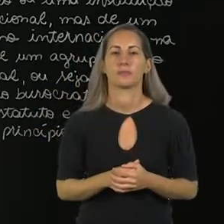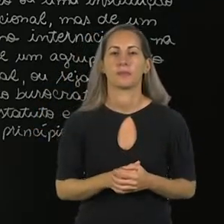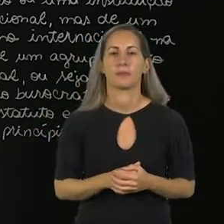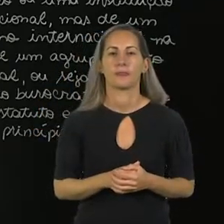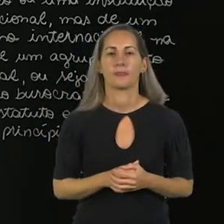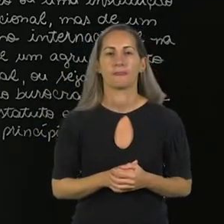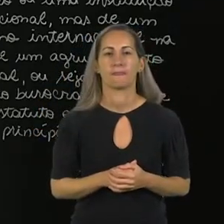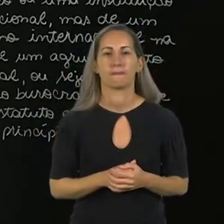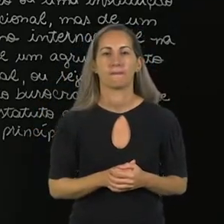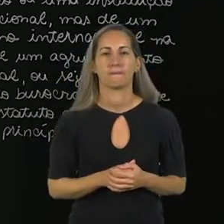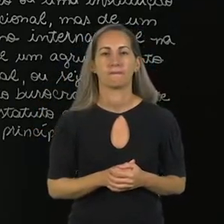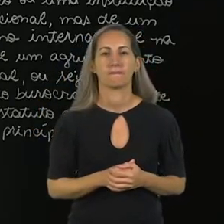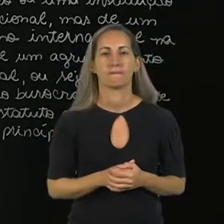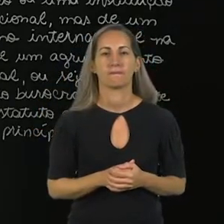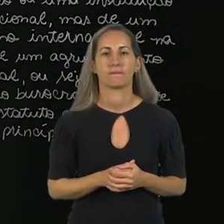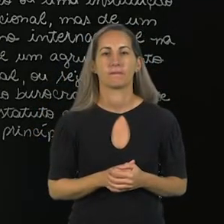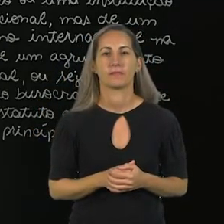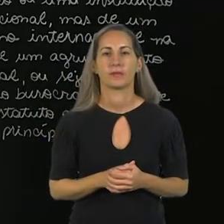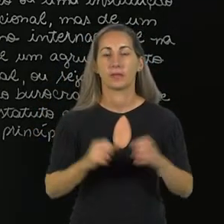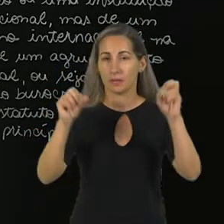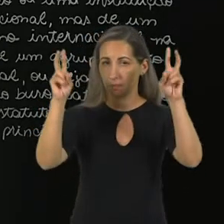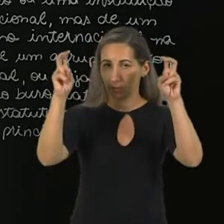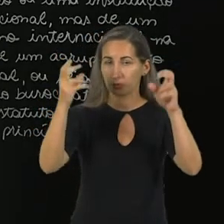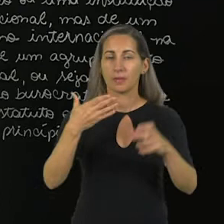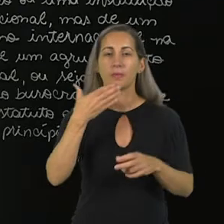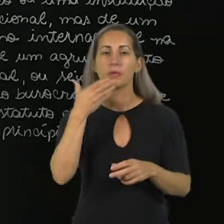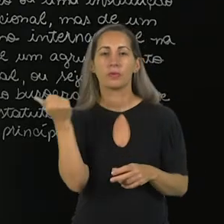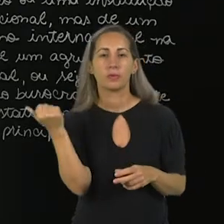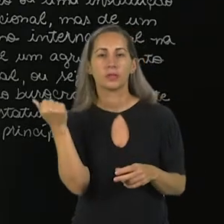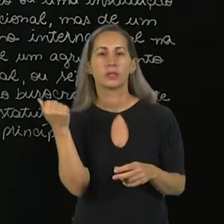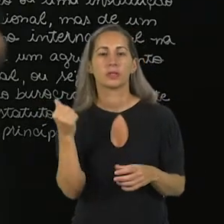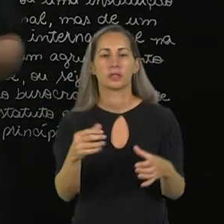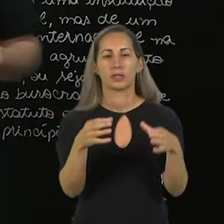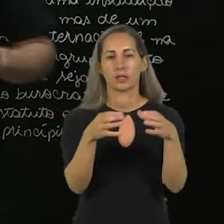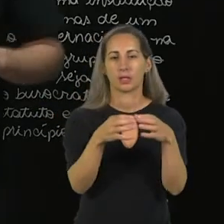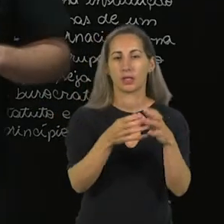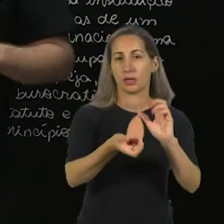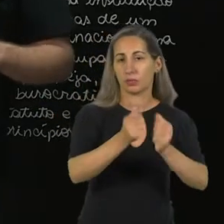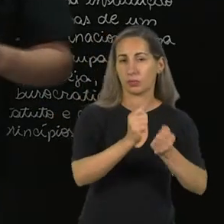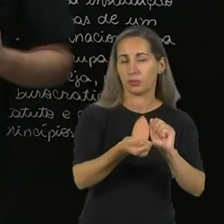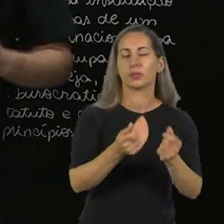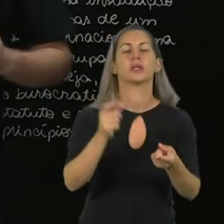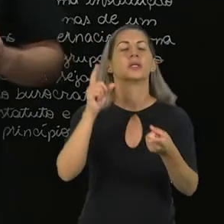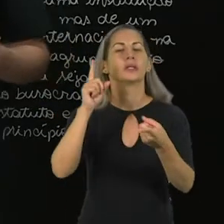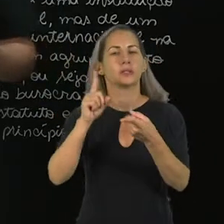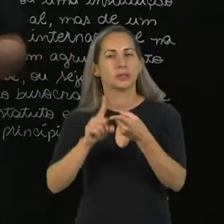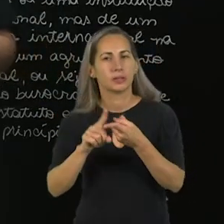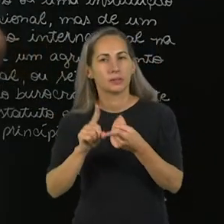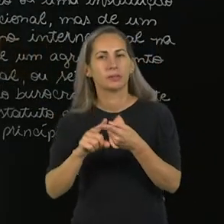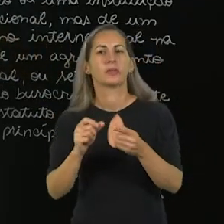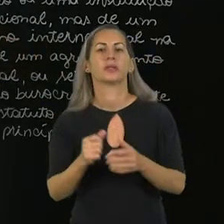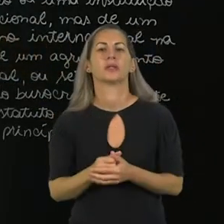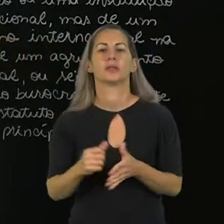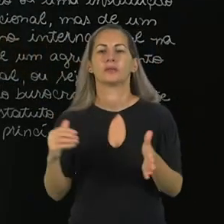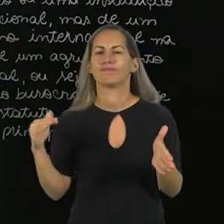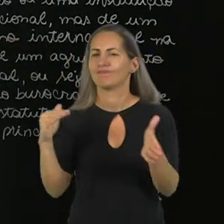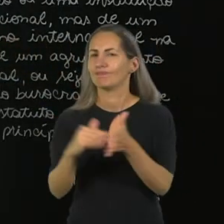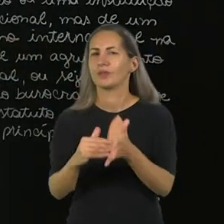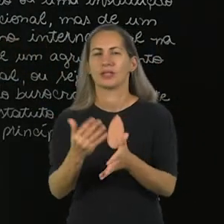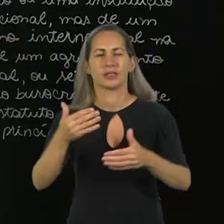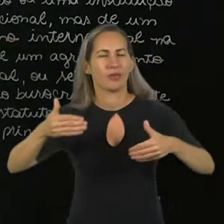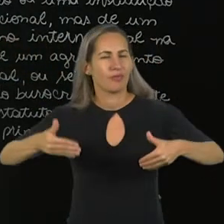trazer nas suas pautas melhorias não só na questão econômica, mas também o combate à